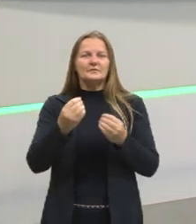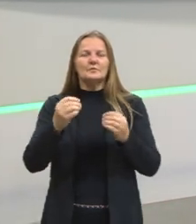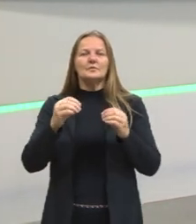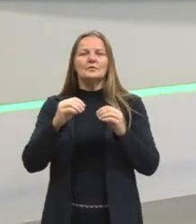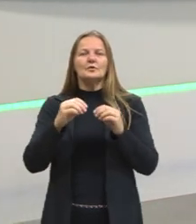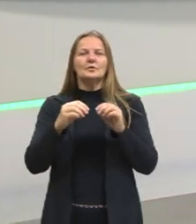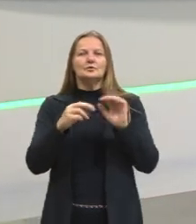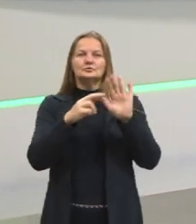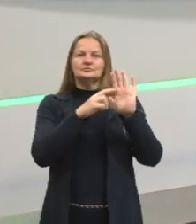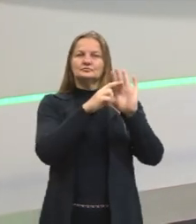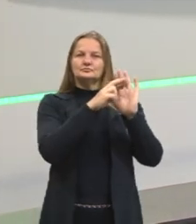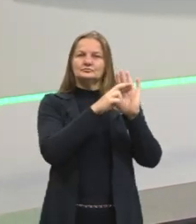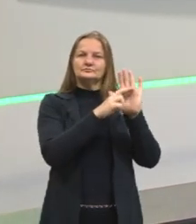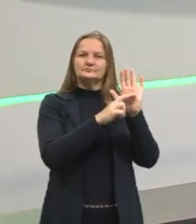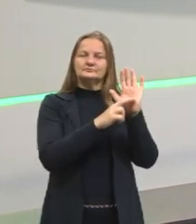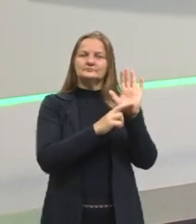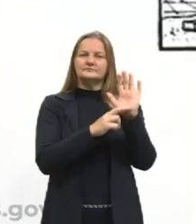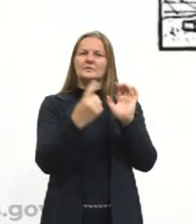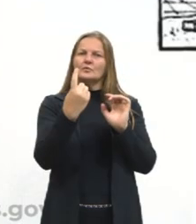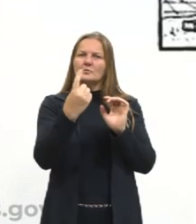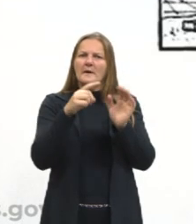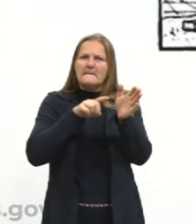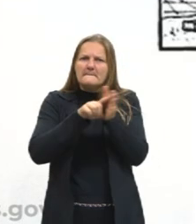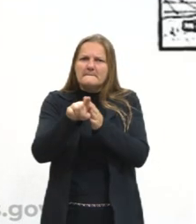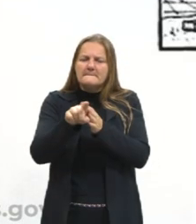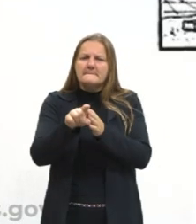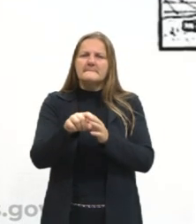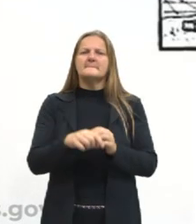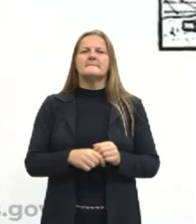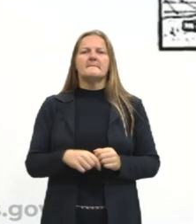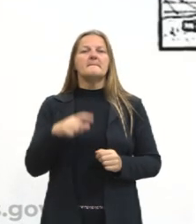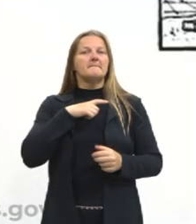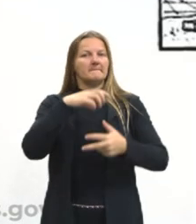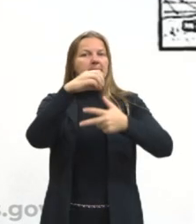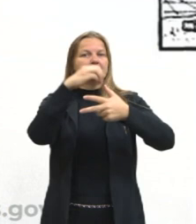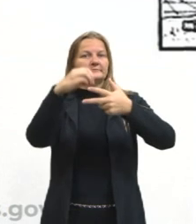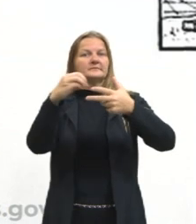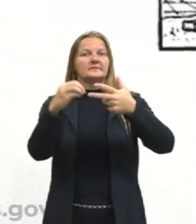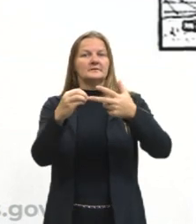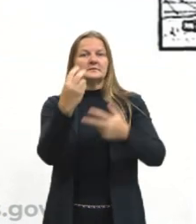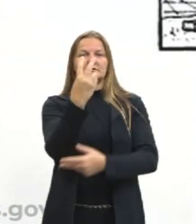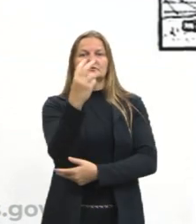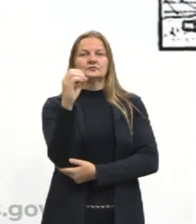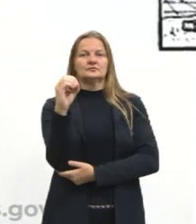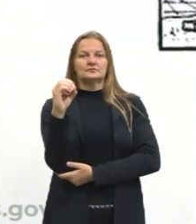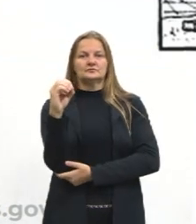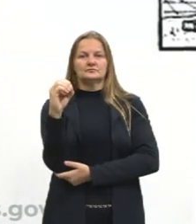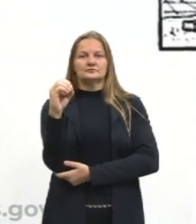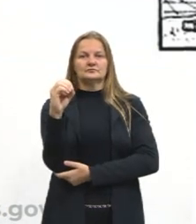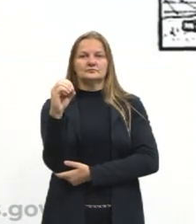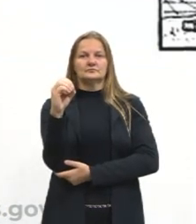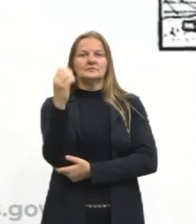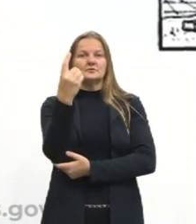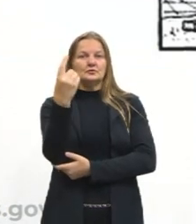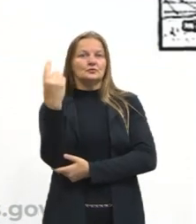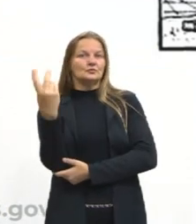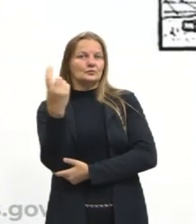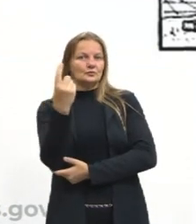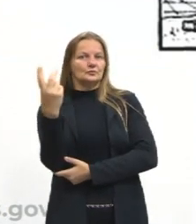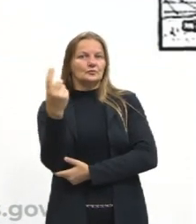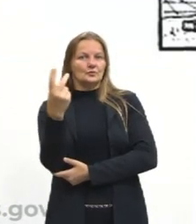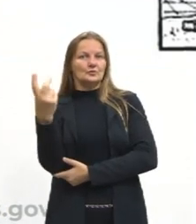resolução de uma das questões que caiu no ENEM 2012